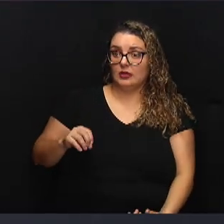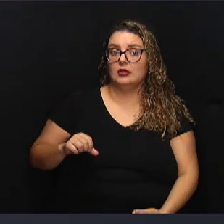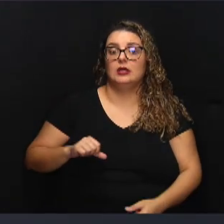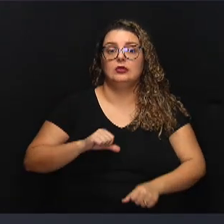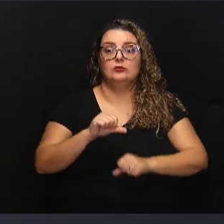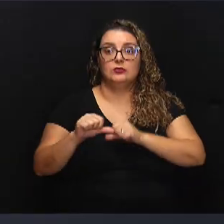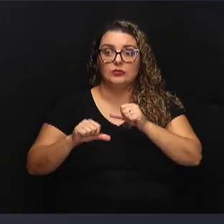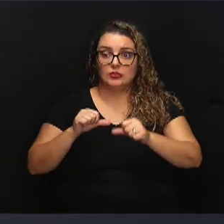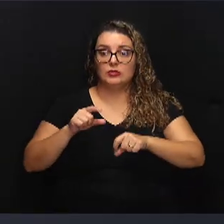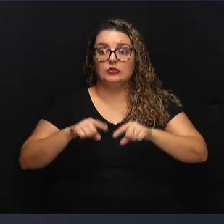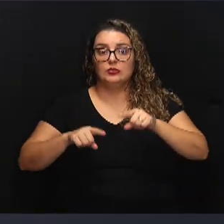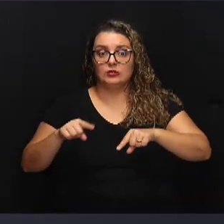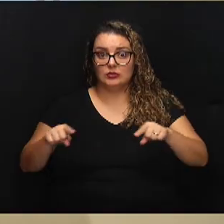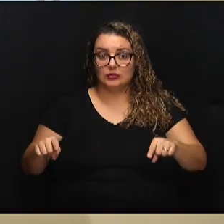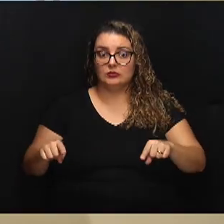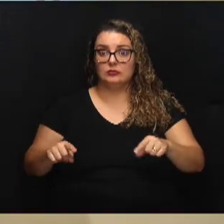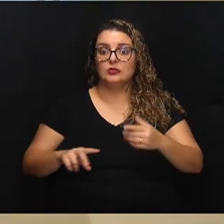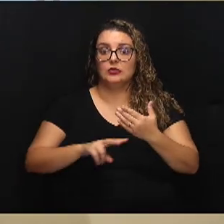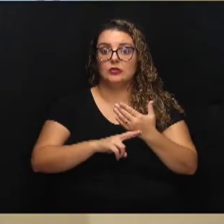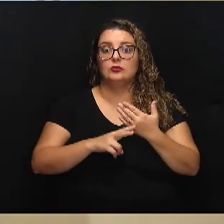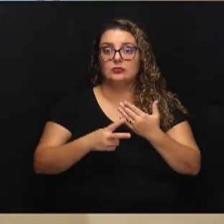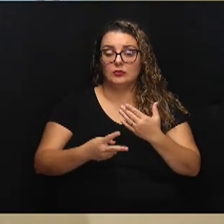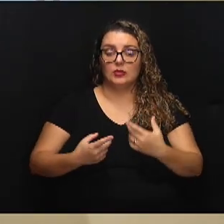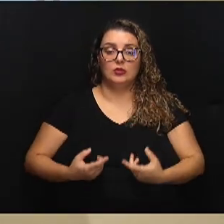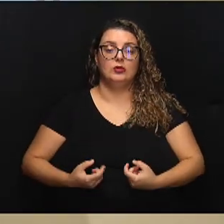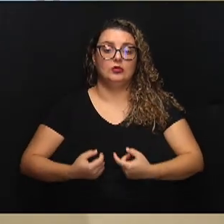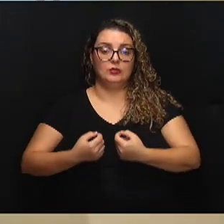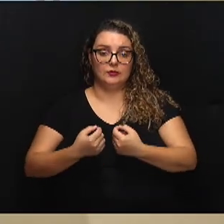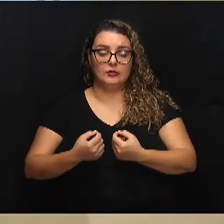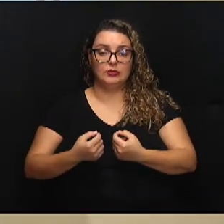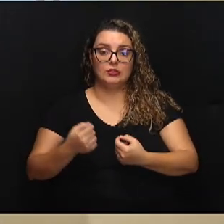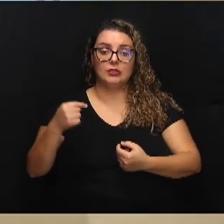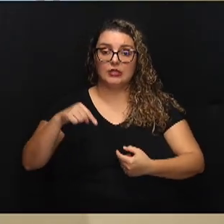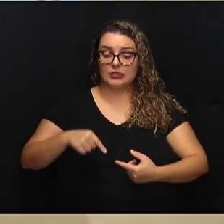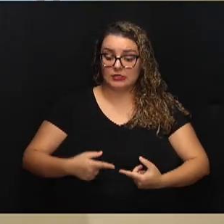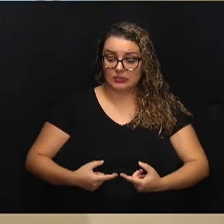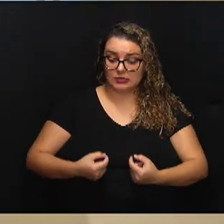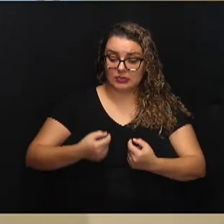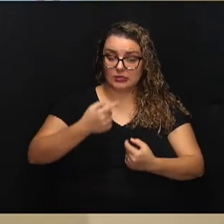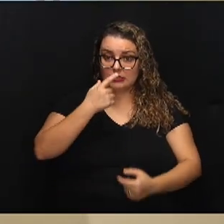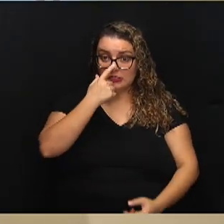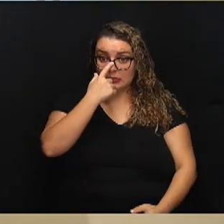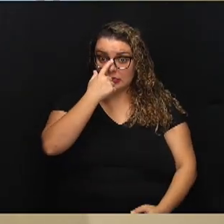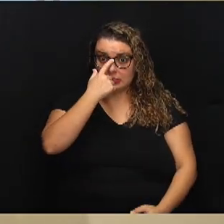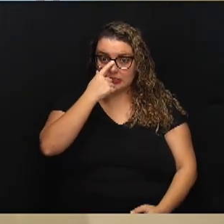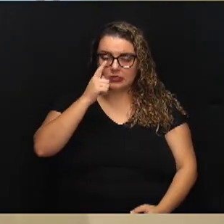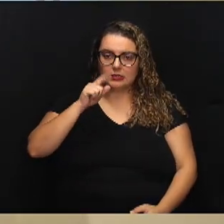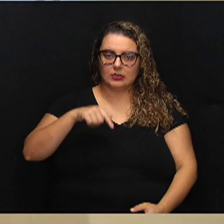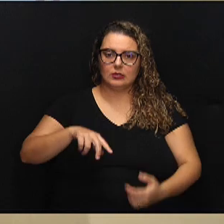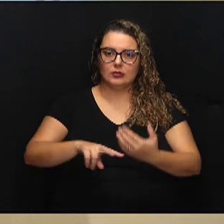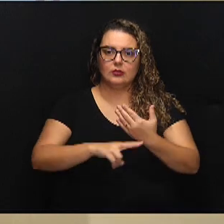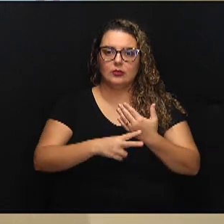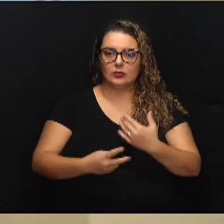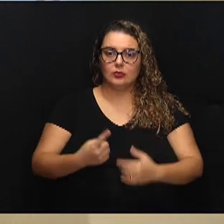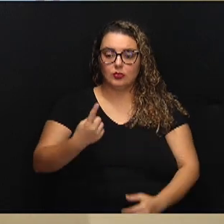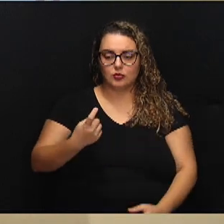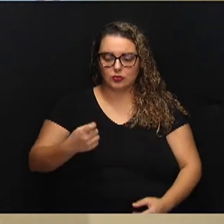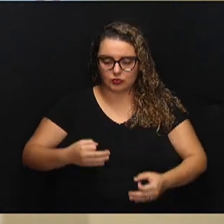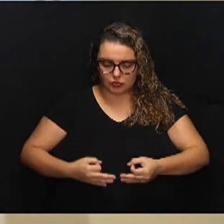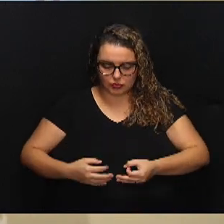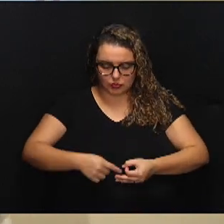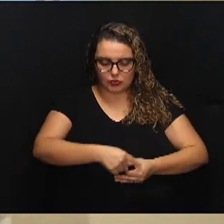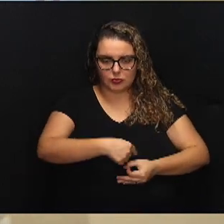mutações e alterações que vão gerar o câncer. Esse câncer, geralmente, ele acomete um único ovário